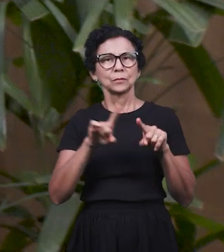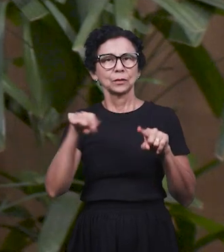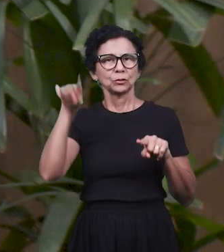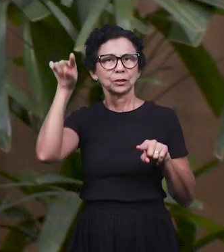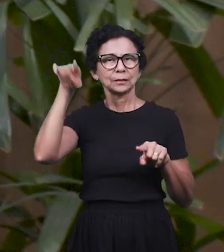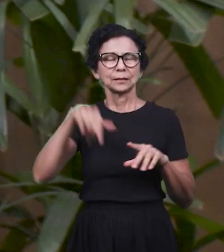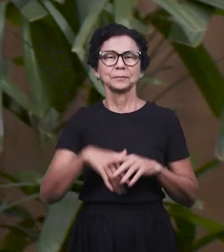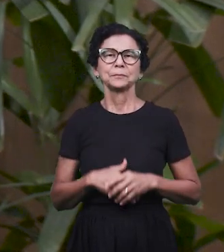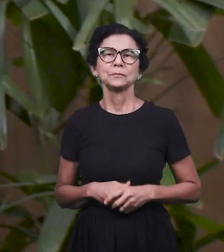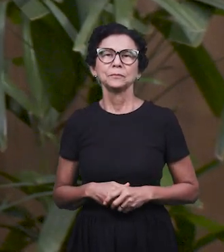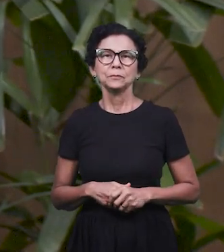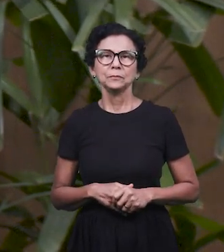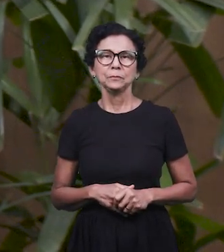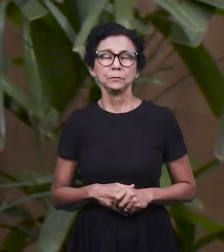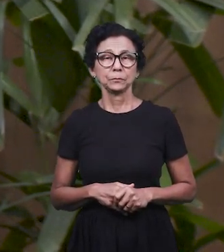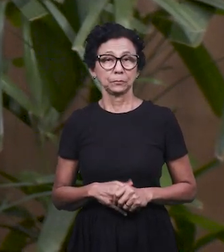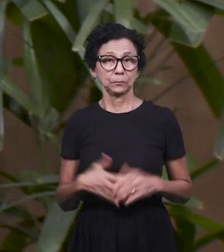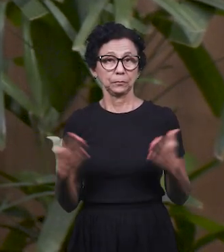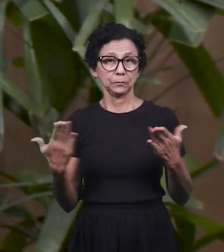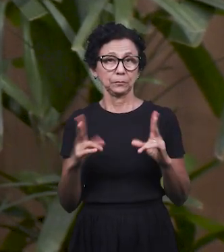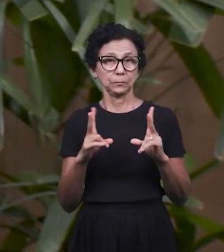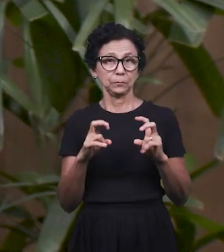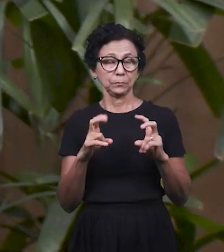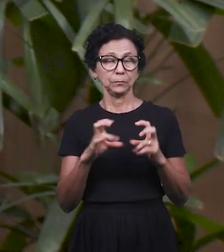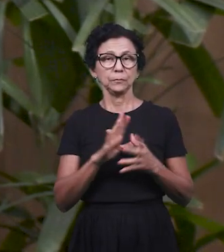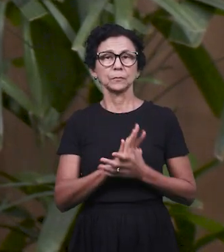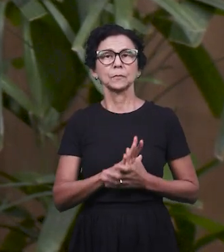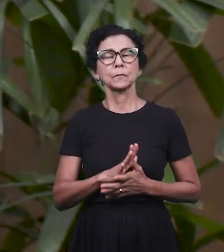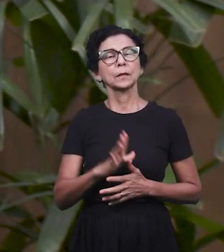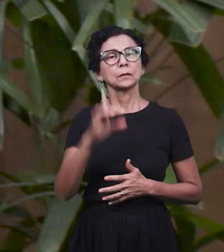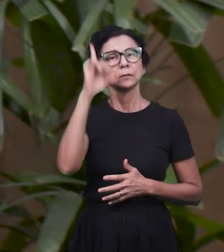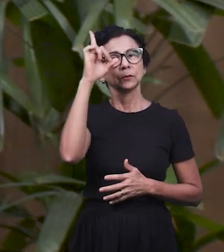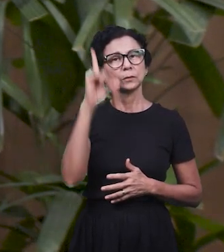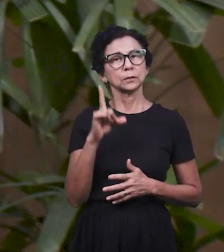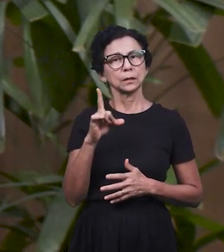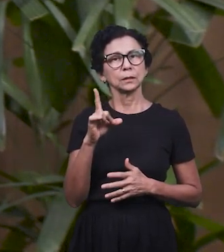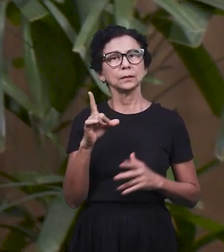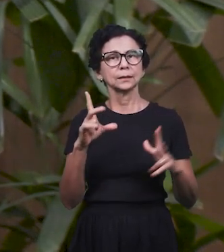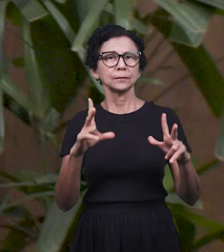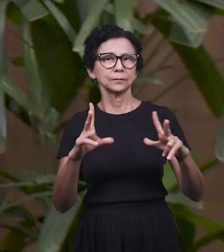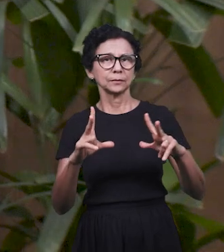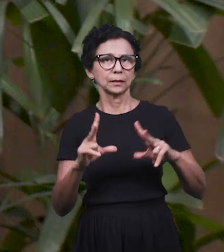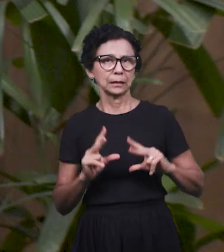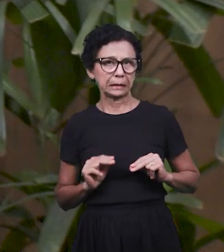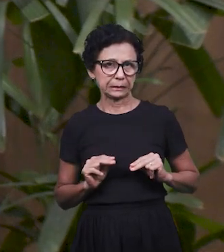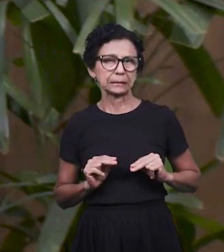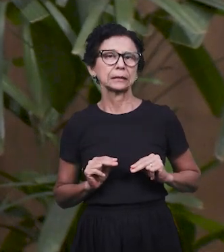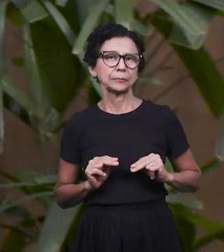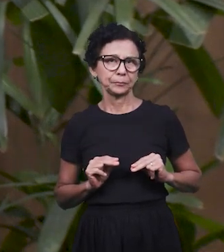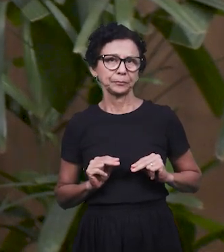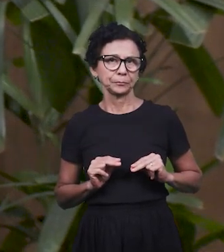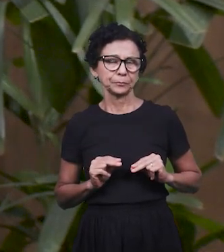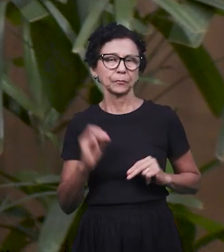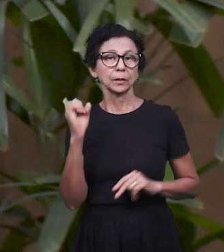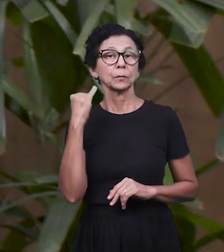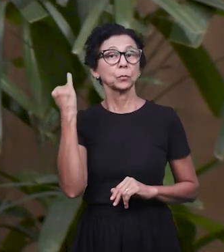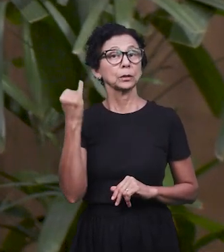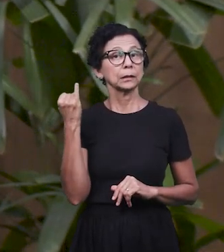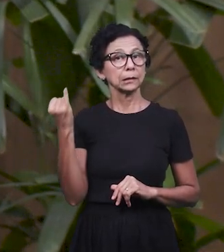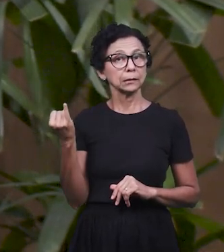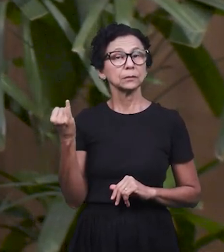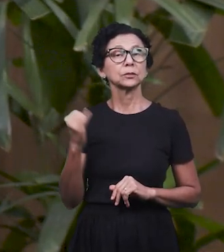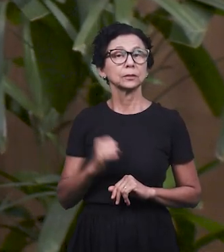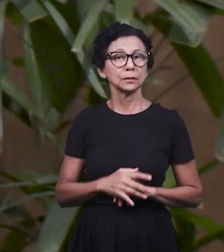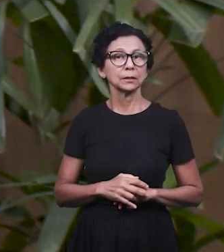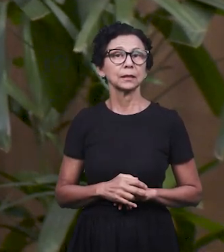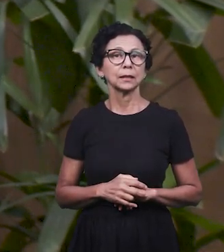falar sobre direito e sucessões. É um tema bastante importante dentro daquilo que